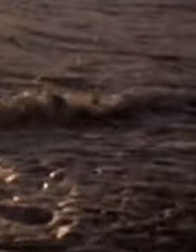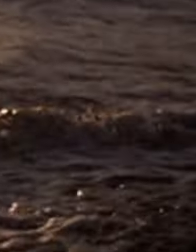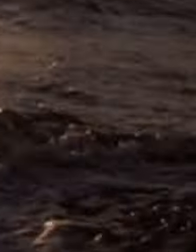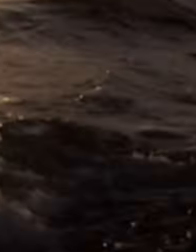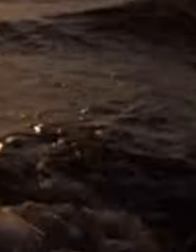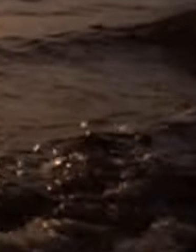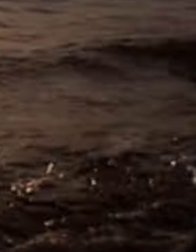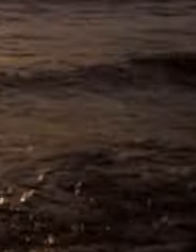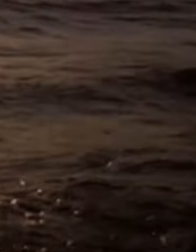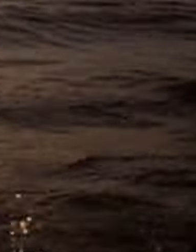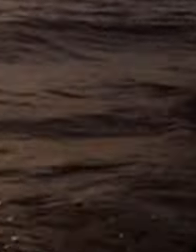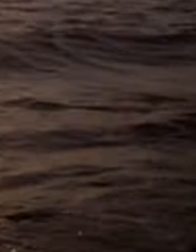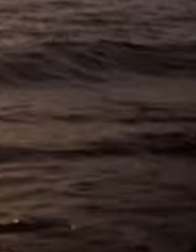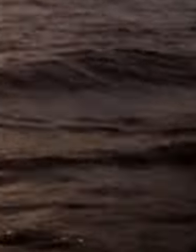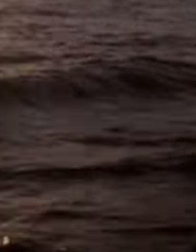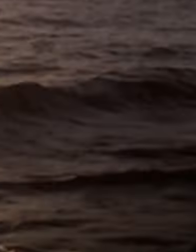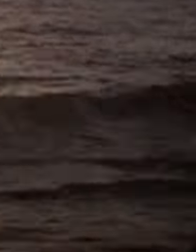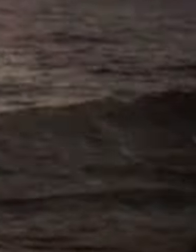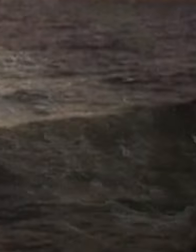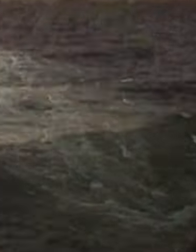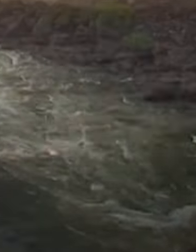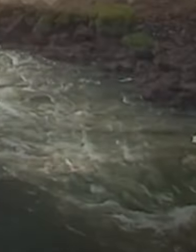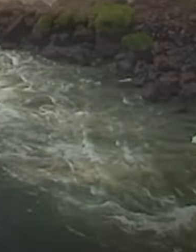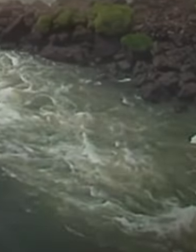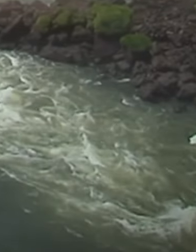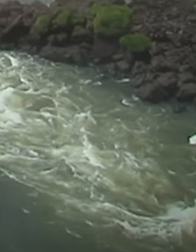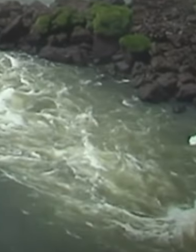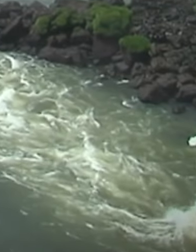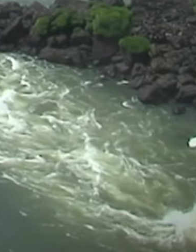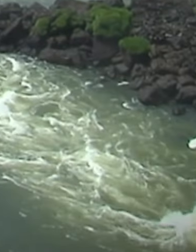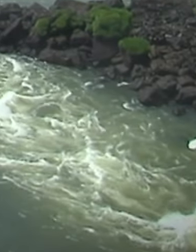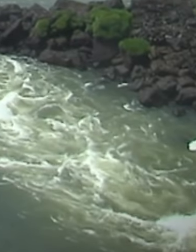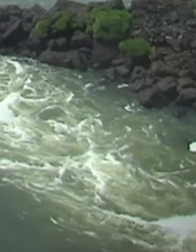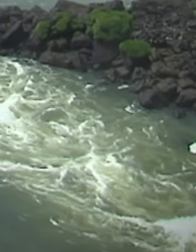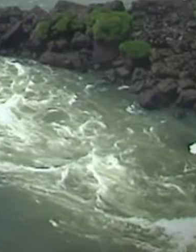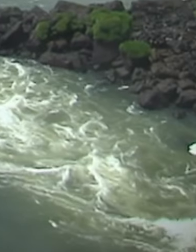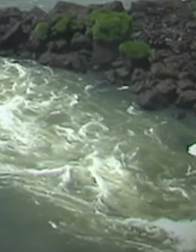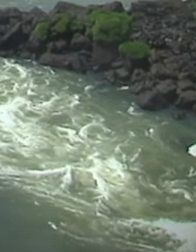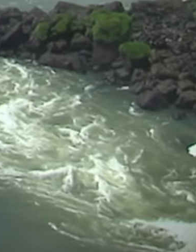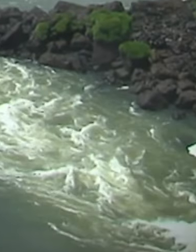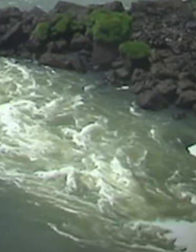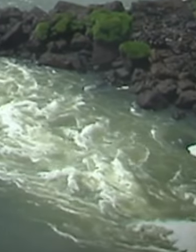nasce o sol e nem faz distinção. Assim